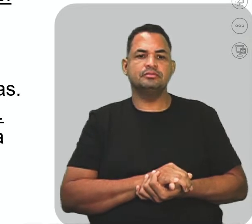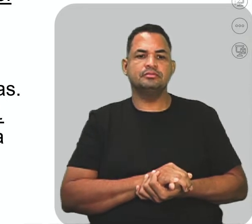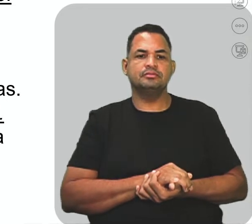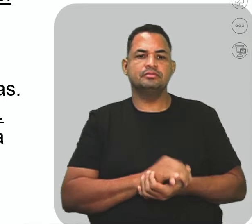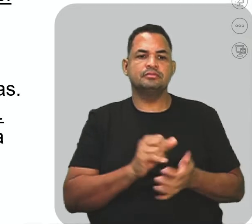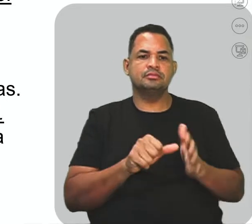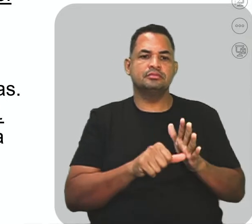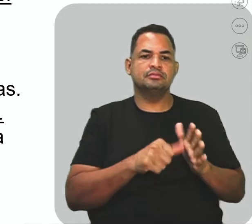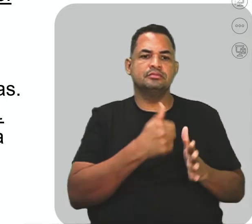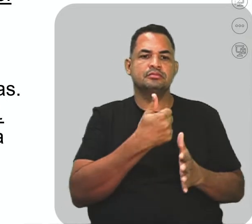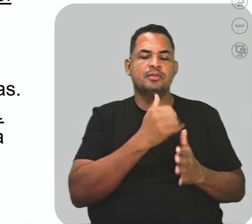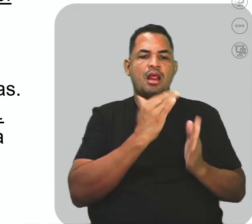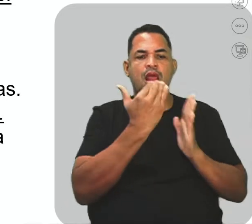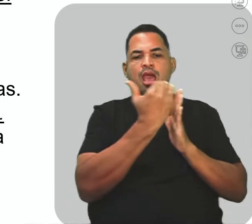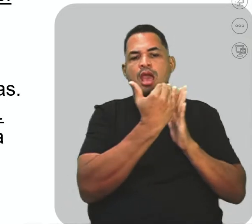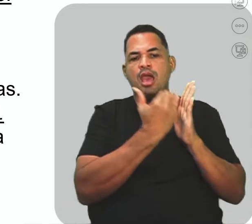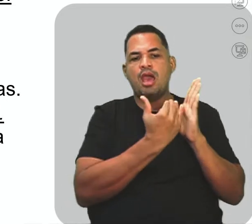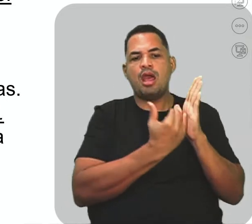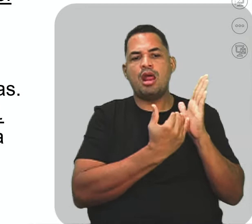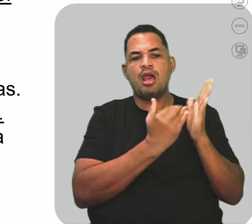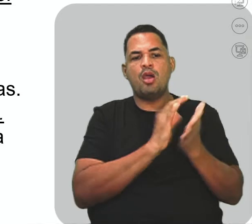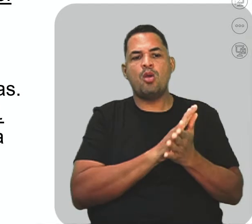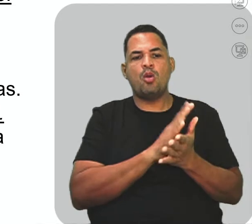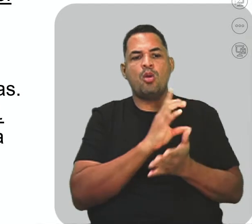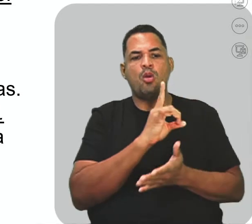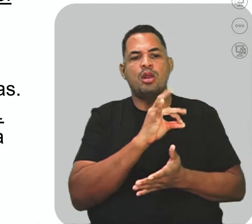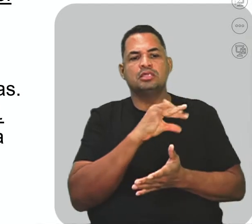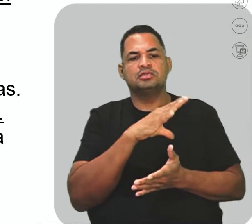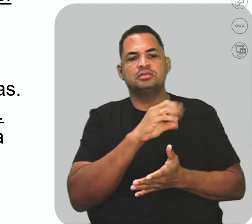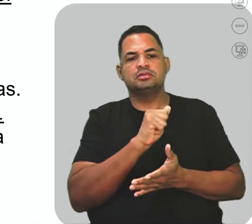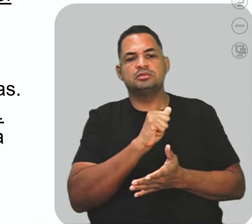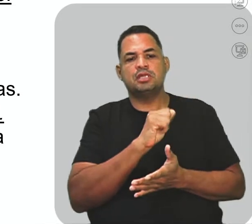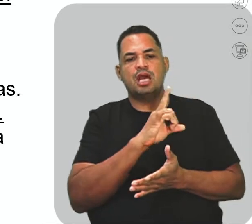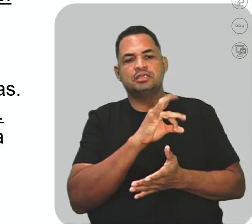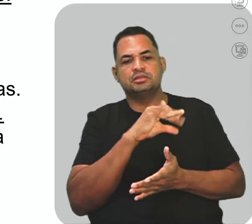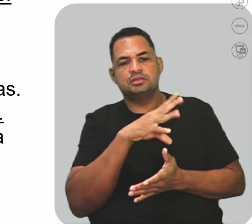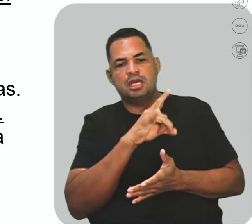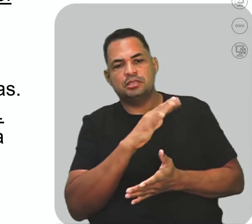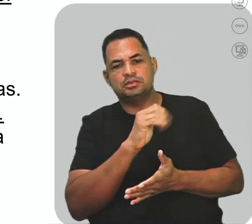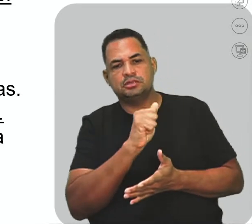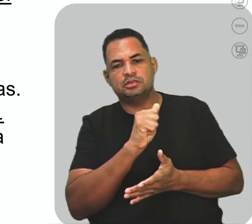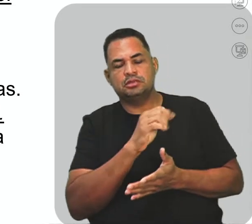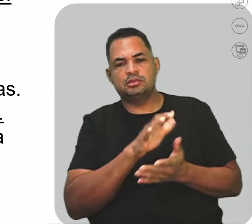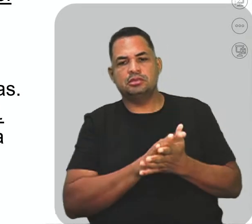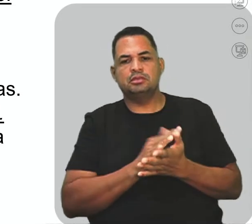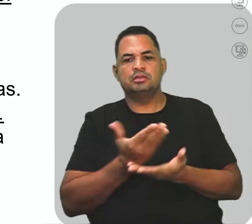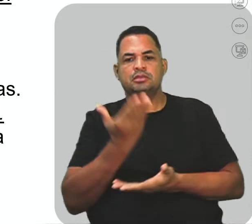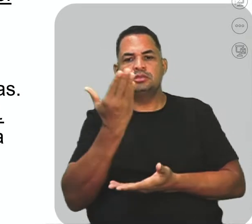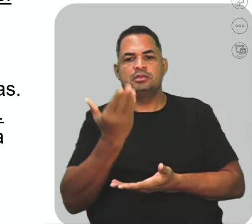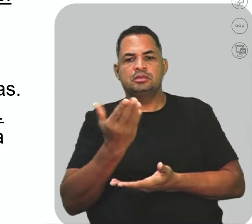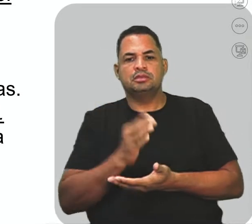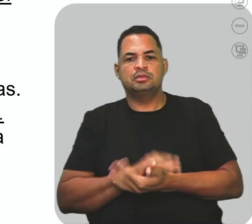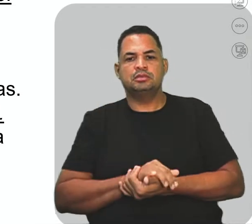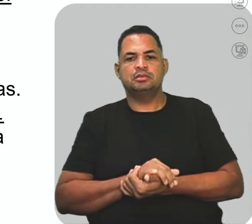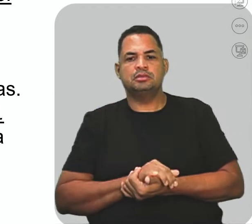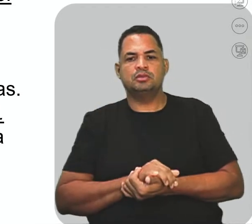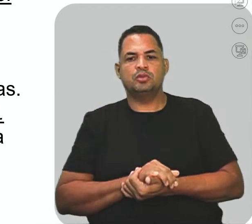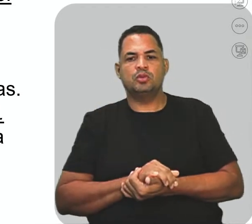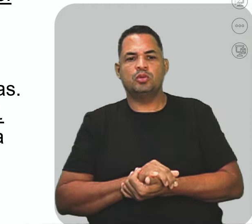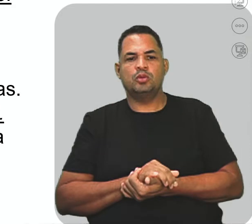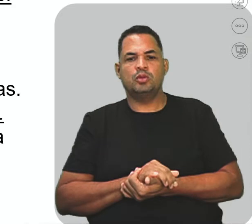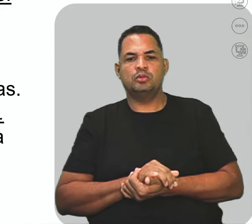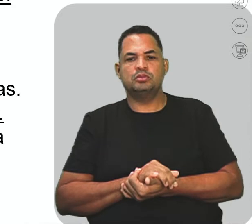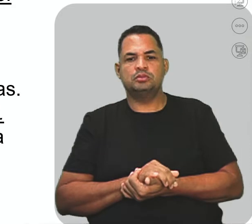nós vamos classificá-la como oração coordenada assindética, e essa segunda